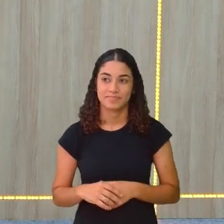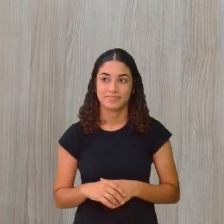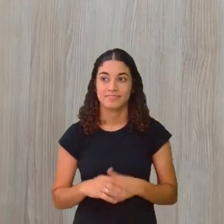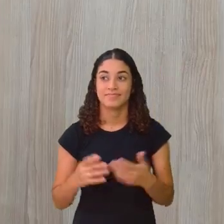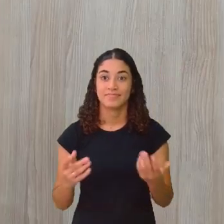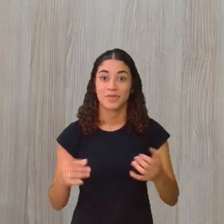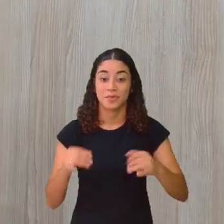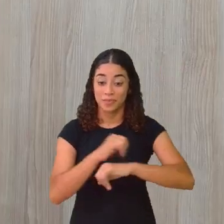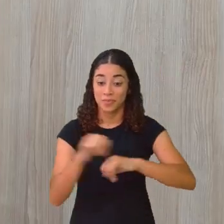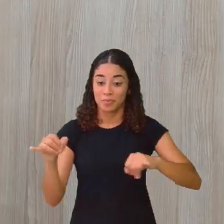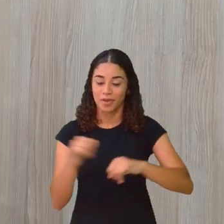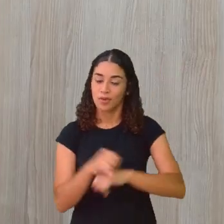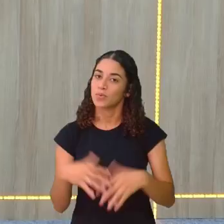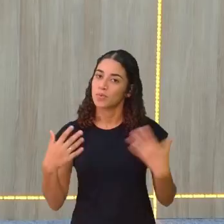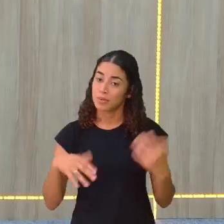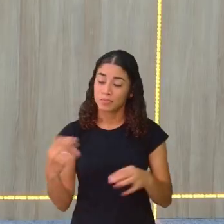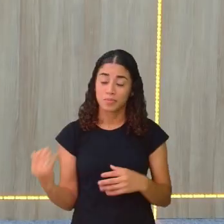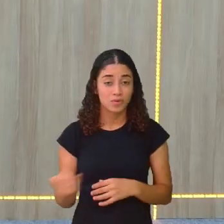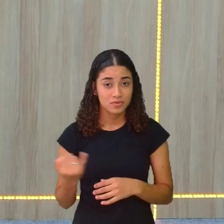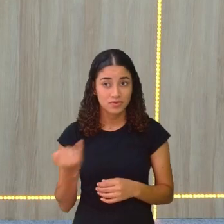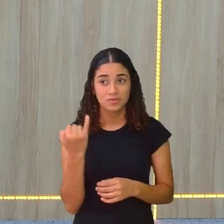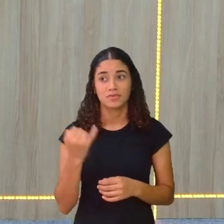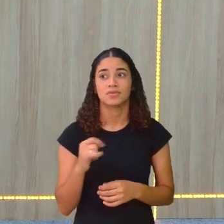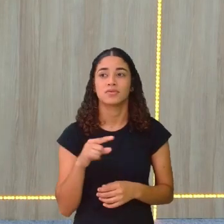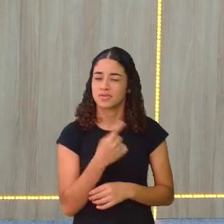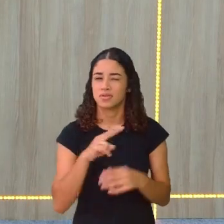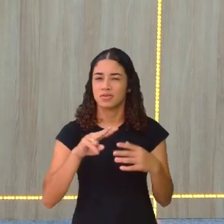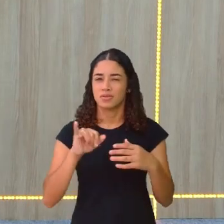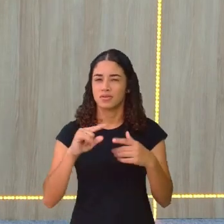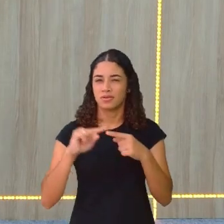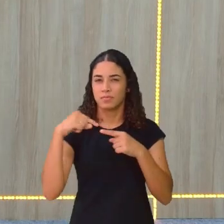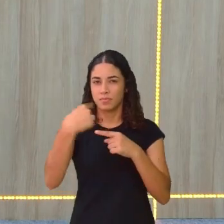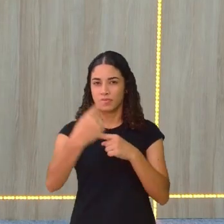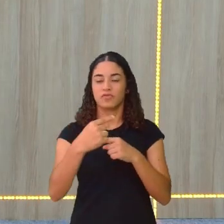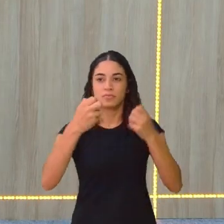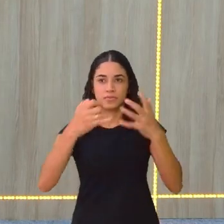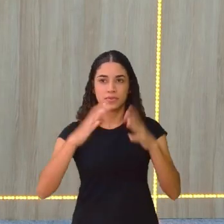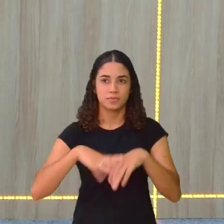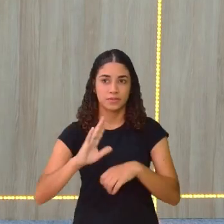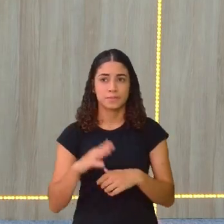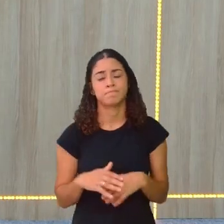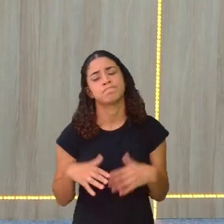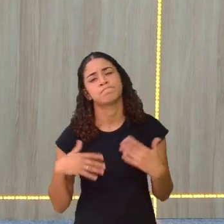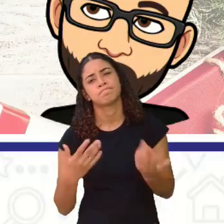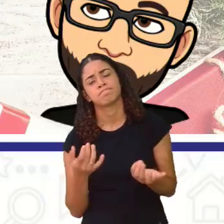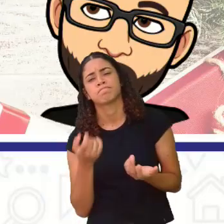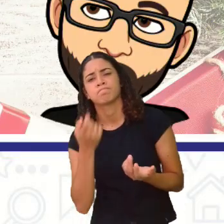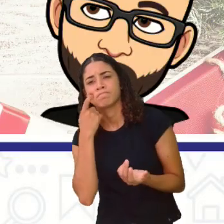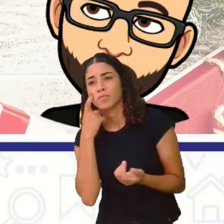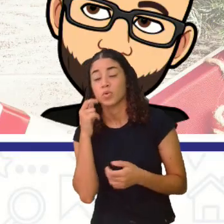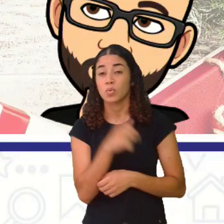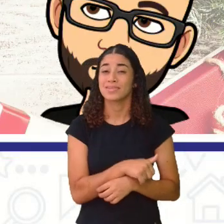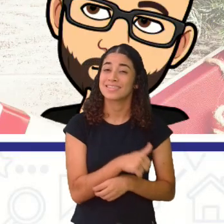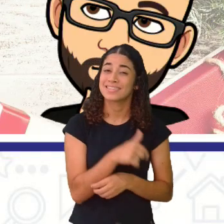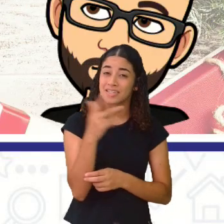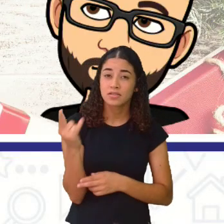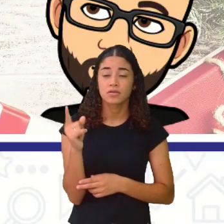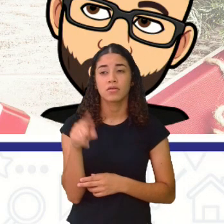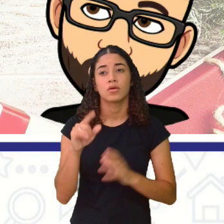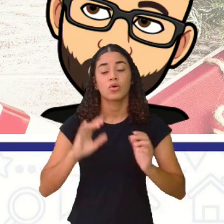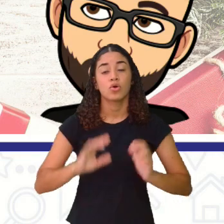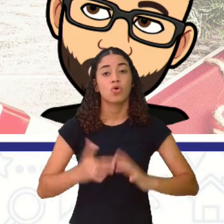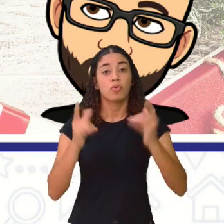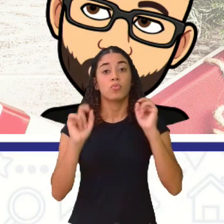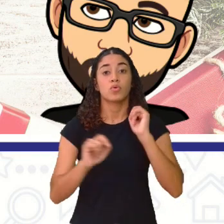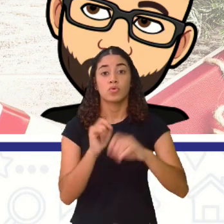negócio, né? Exatamente, a gente vai falar um pouquinho sobre isso. Então, mas ó, o Natal, ele comemora